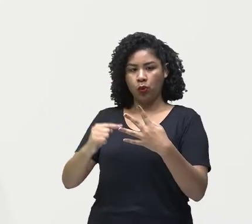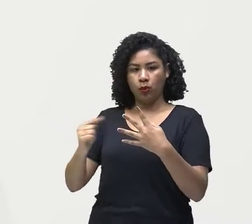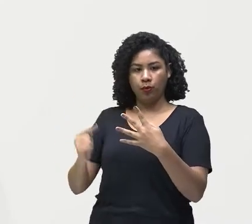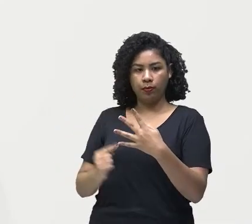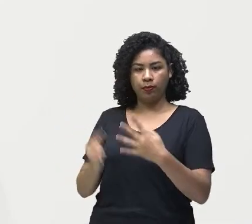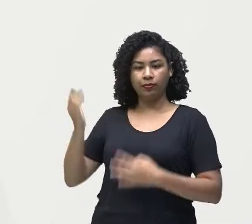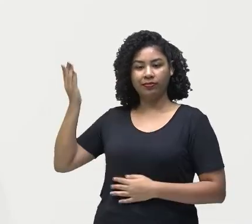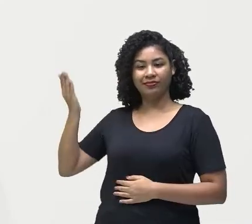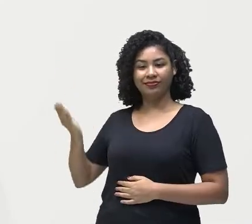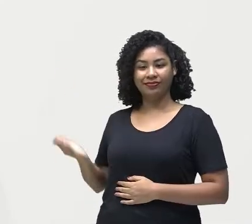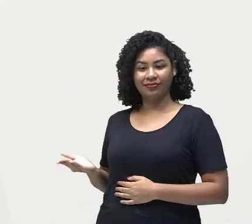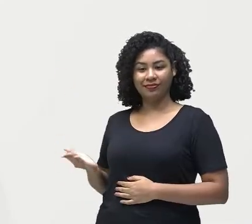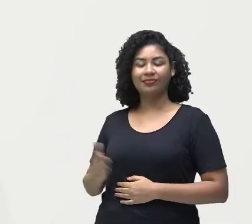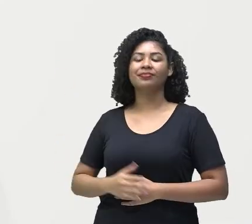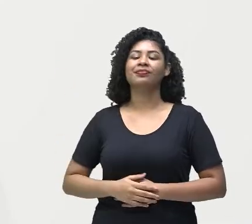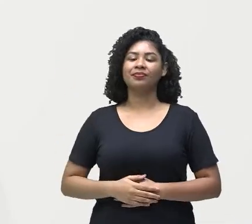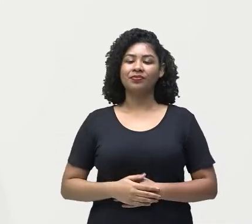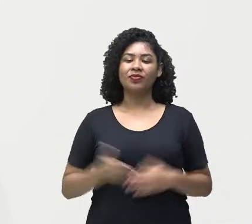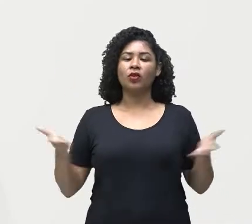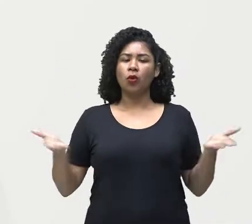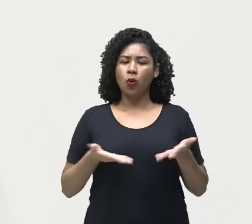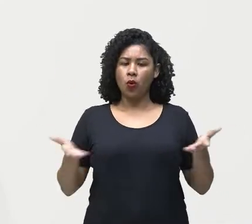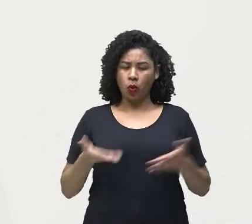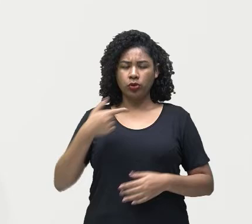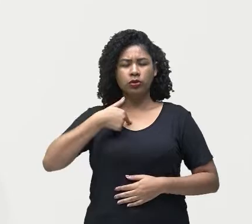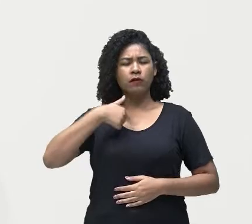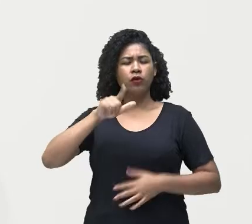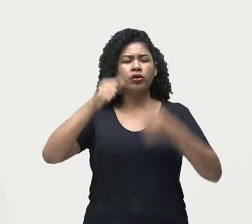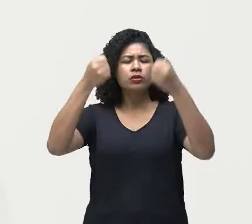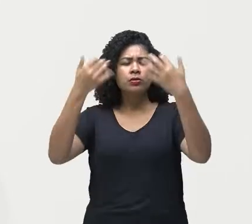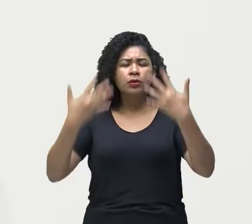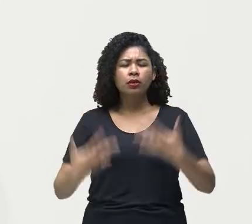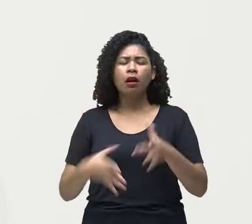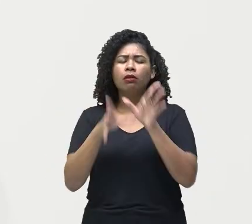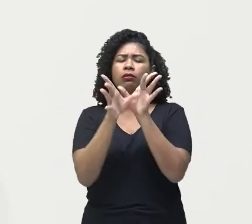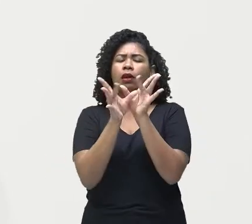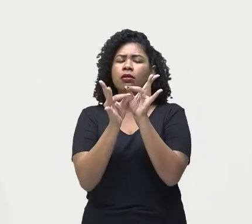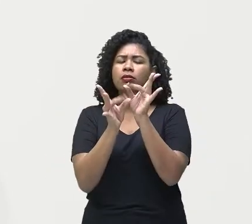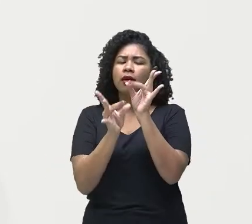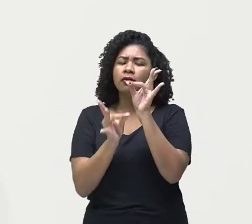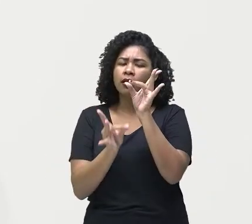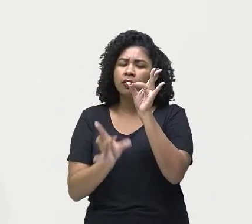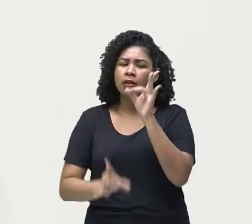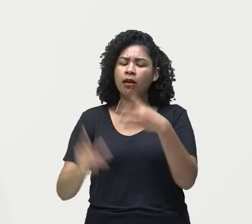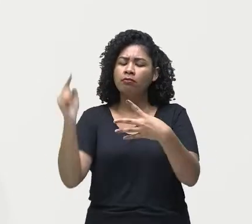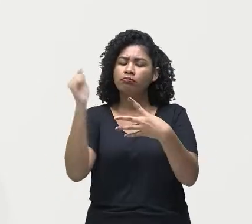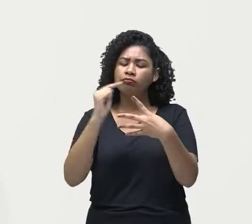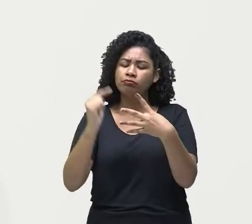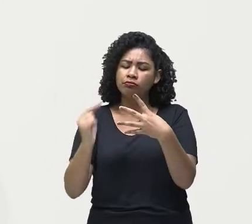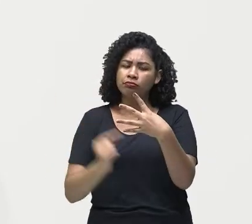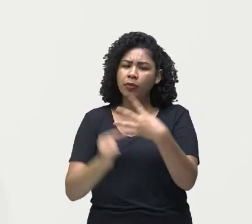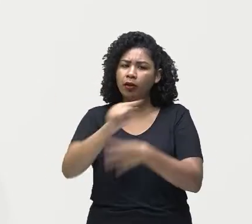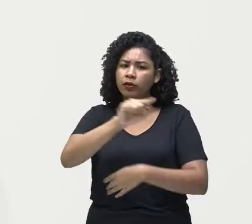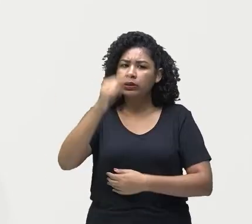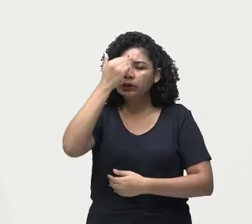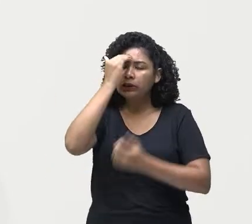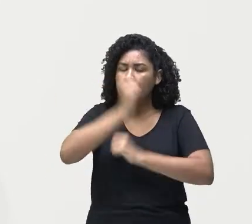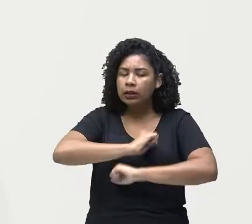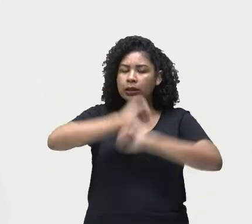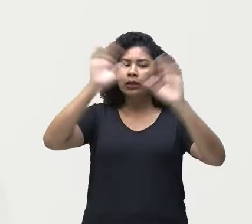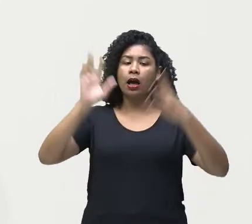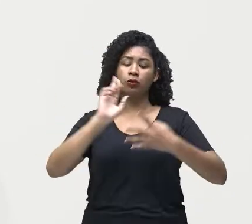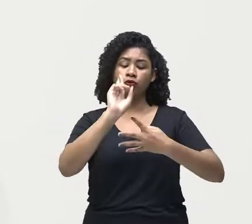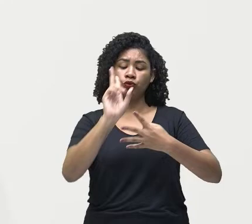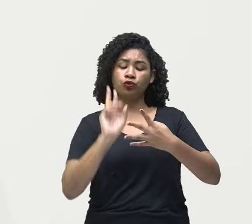e pandemia. E nós vamos conhecer detalhadamente cada um deles para que a gente possa